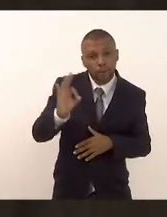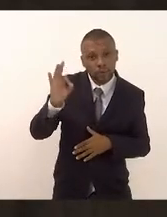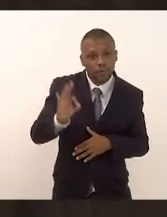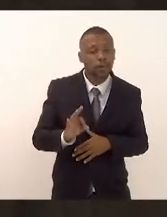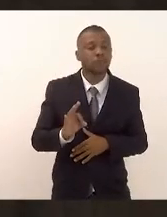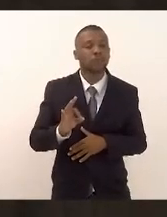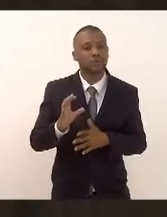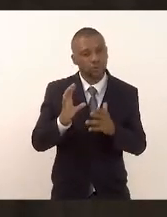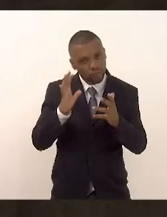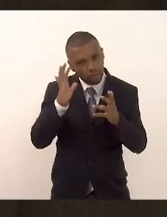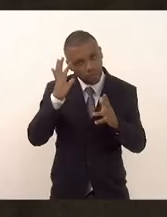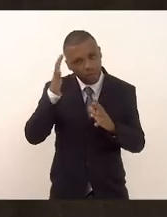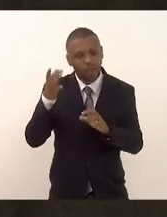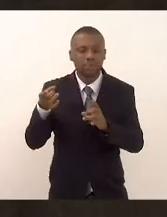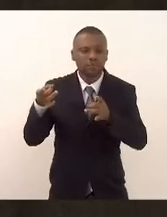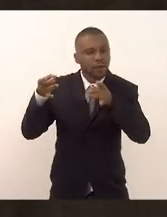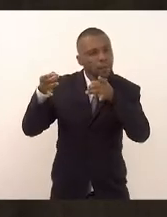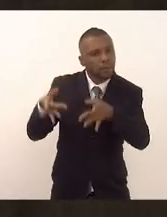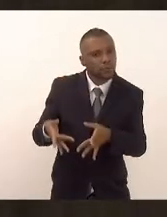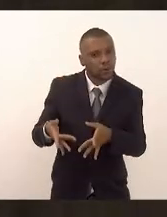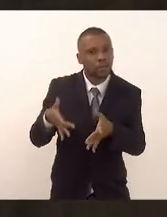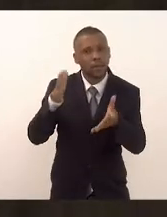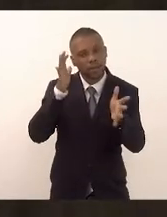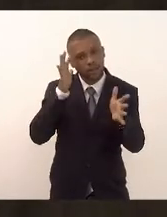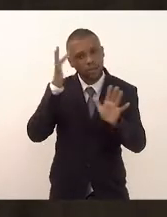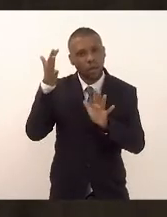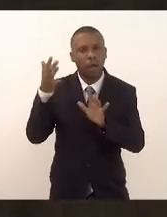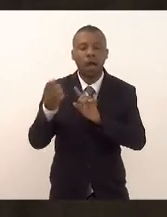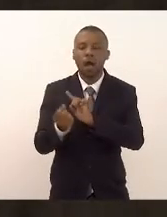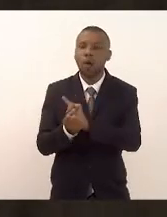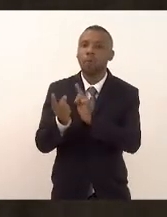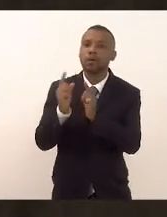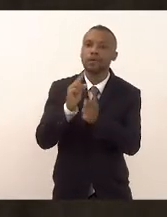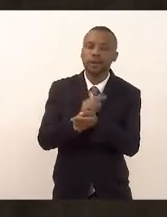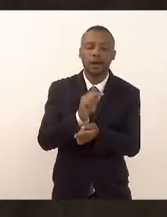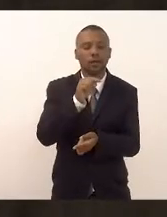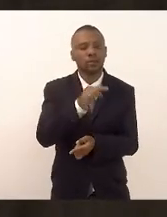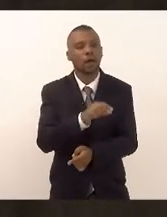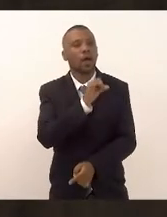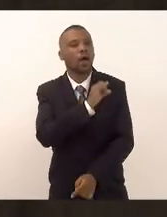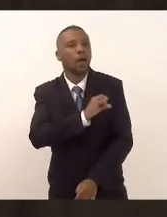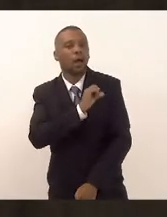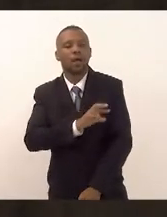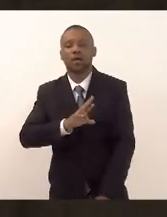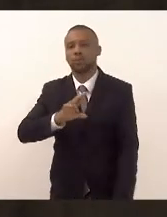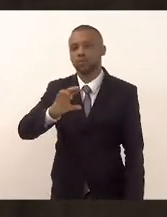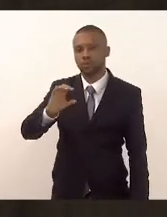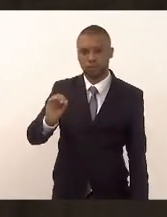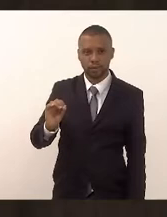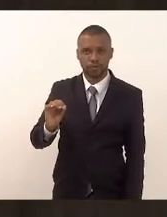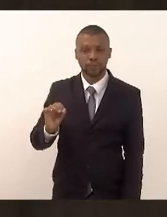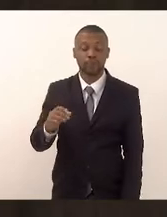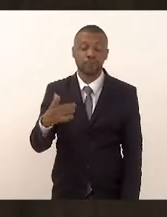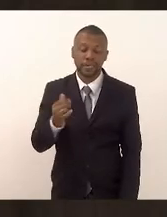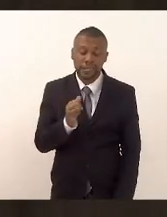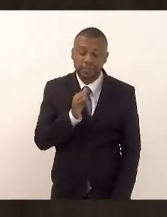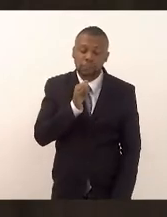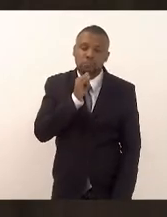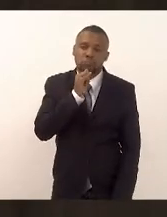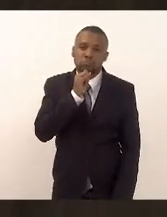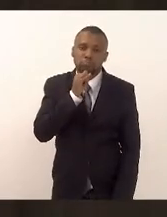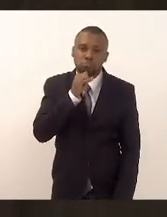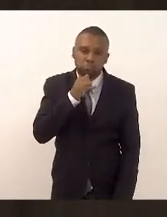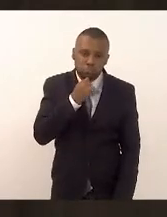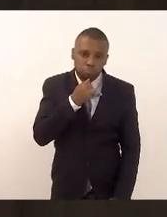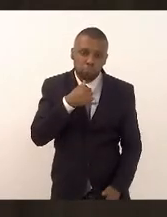abandono. Essa realidade é totalmente inversa no estado do Rio de Janeiro. No estado do Rio de Janeiro, lamentavelmente,